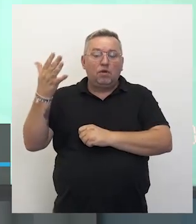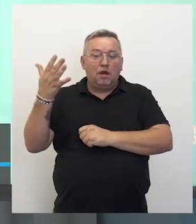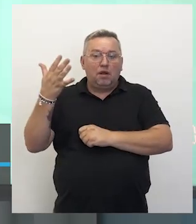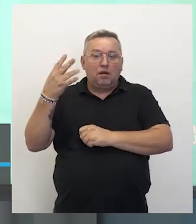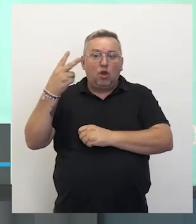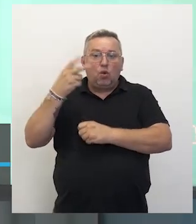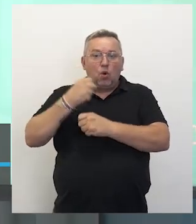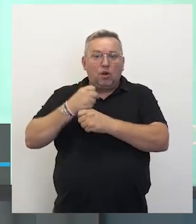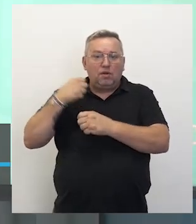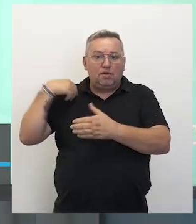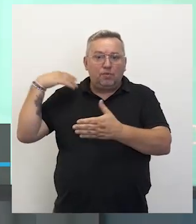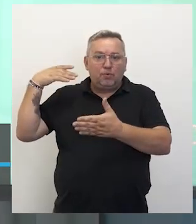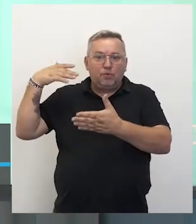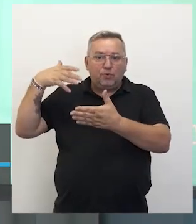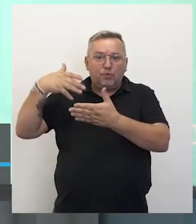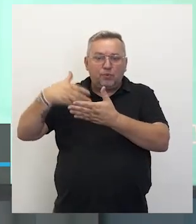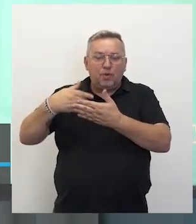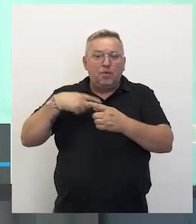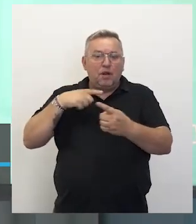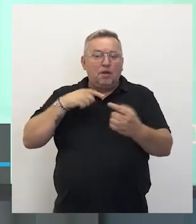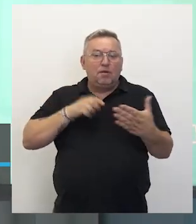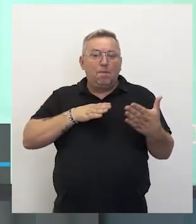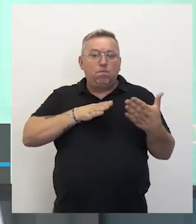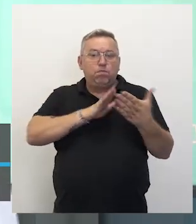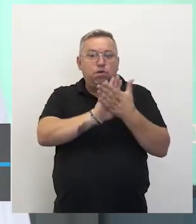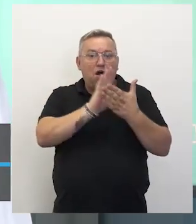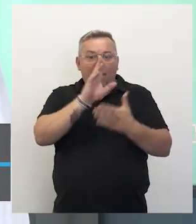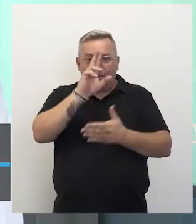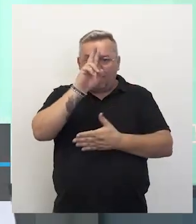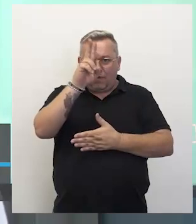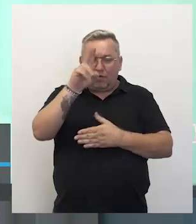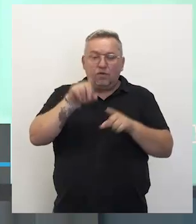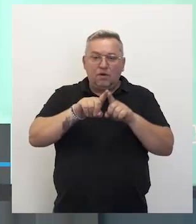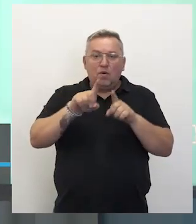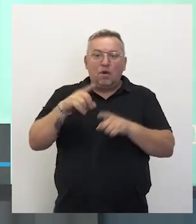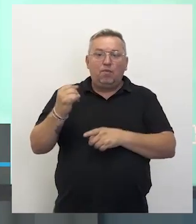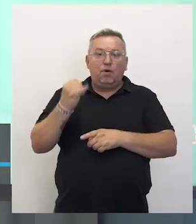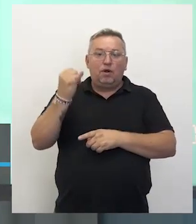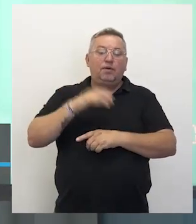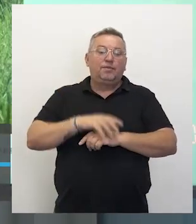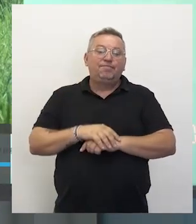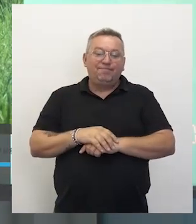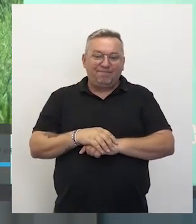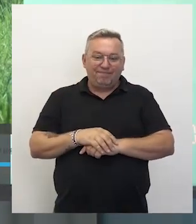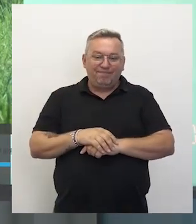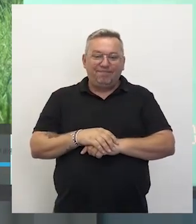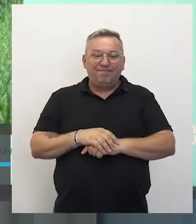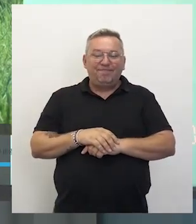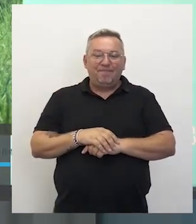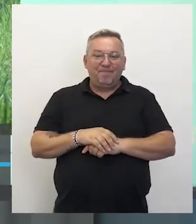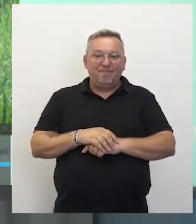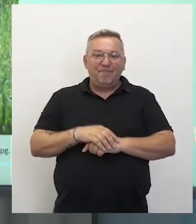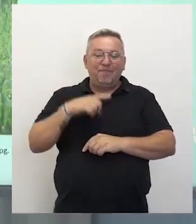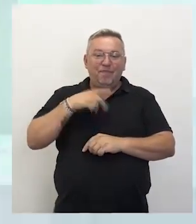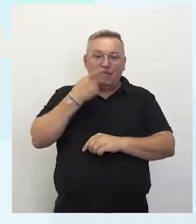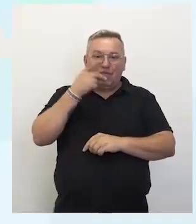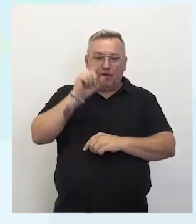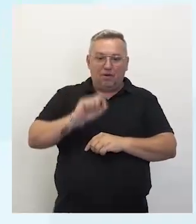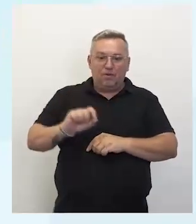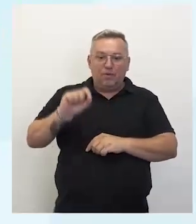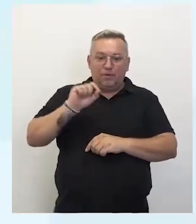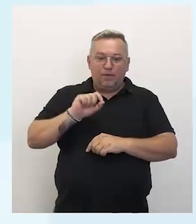2 anos aí para a gente ter esses impactos tão grandes? Eu acho que isso é importante. Muito bem. Então tá aí, vamos falar um pouquinho,